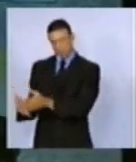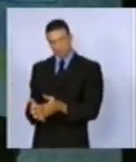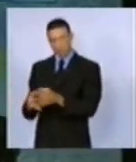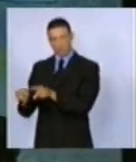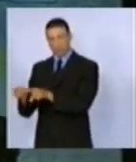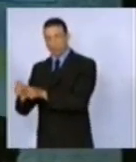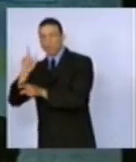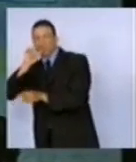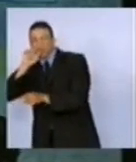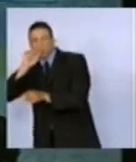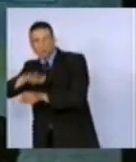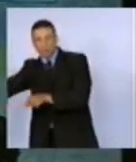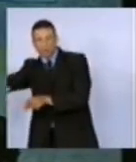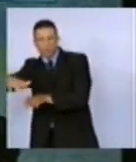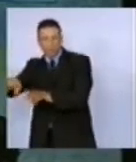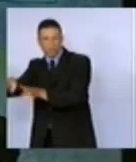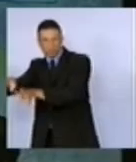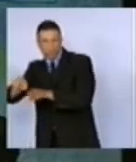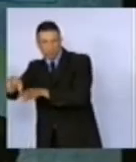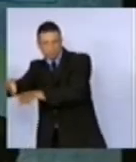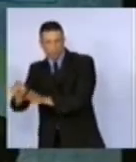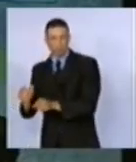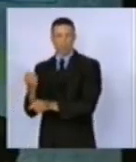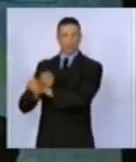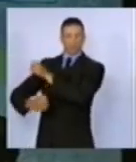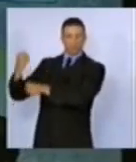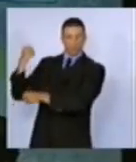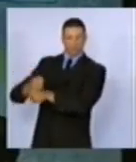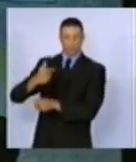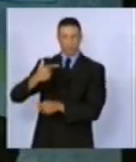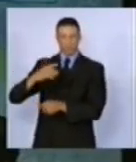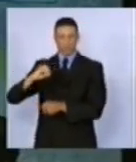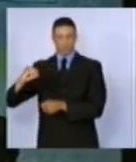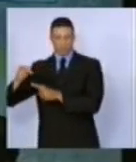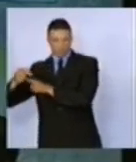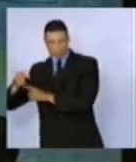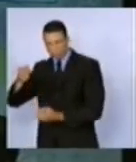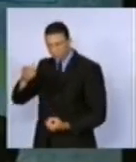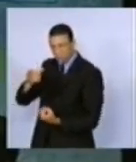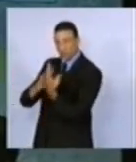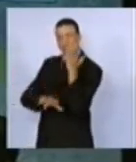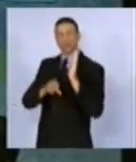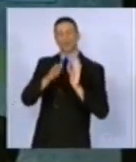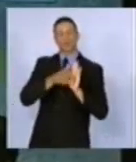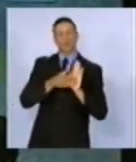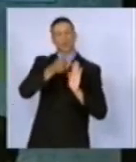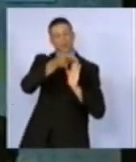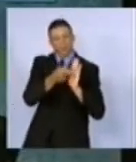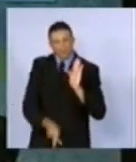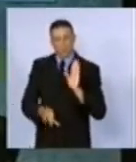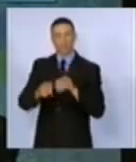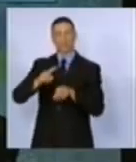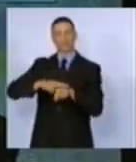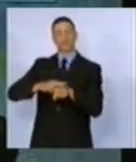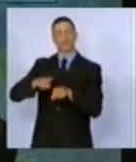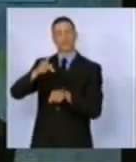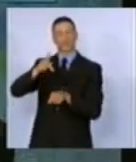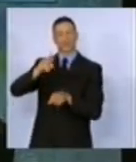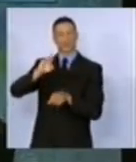água foi então em 2007 que se criou o projeto estratégico etanol Verde eh que focada no protocolo